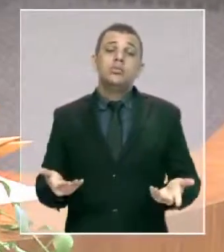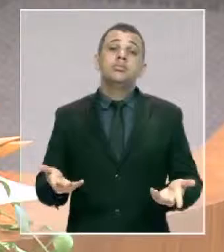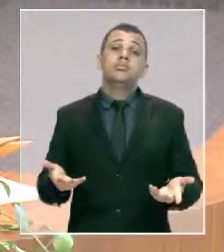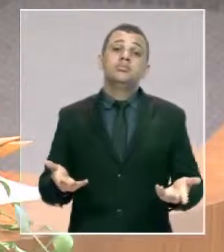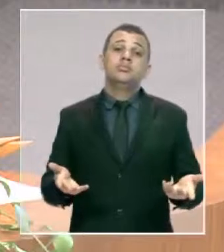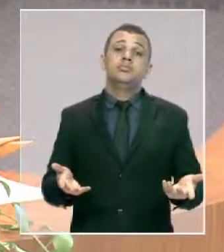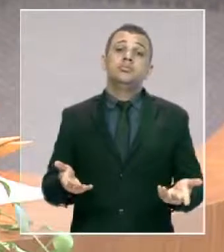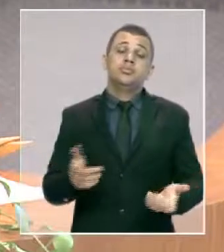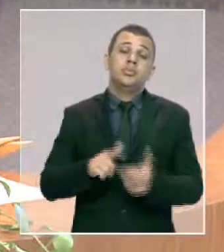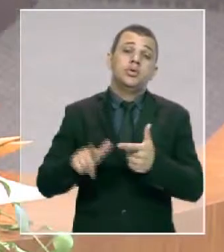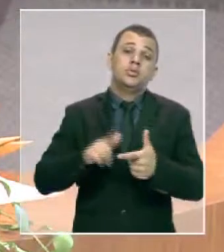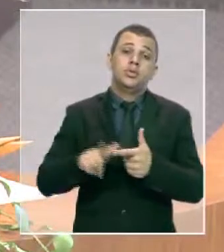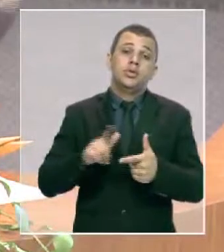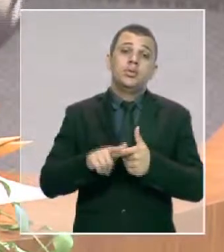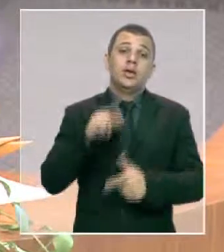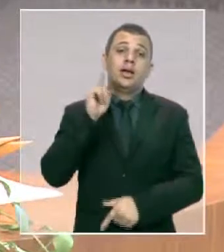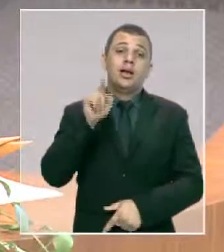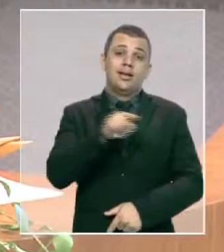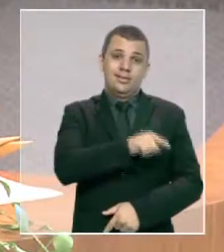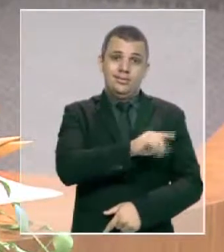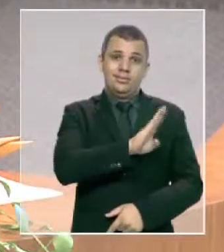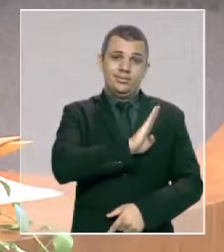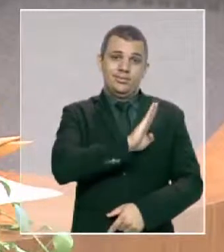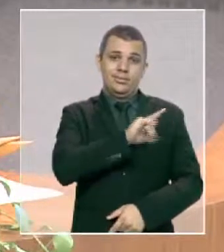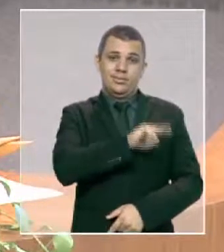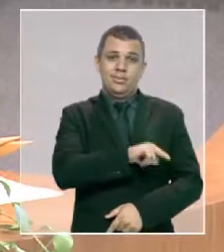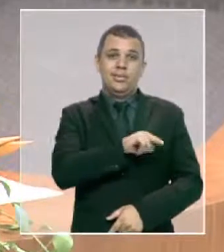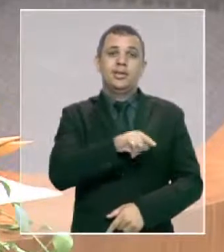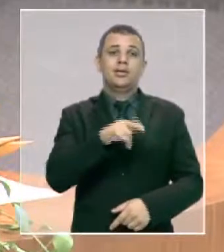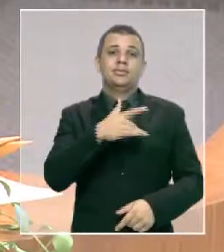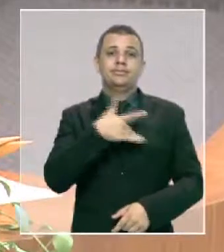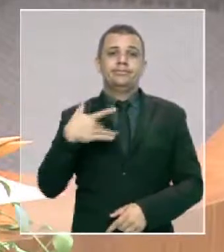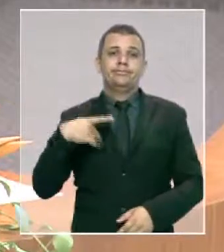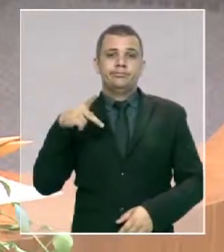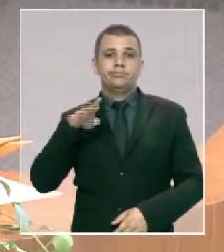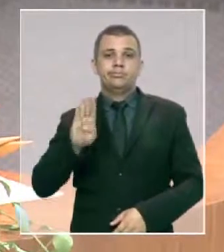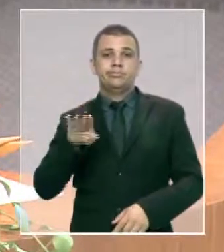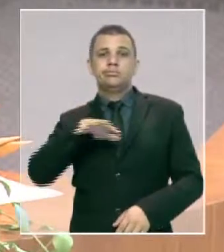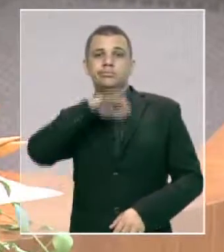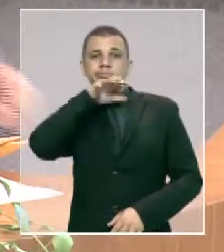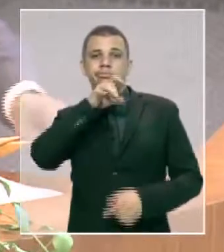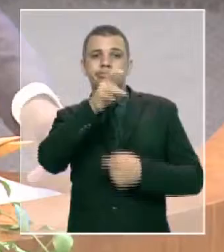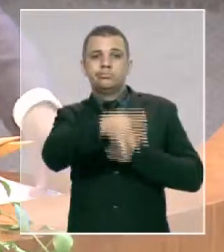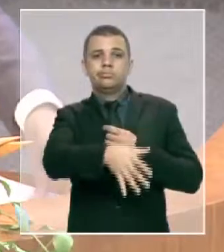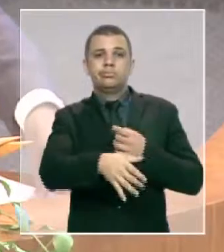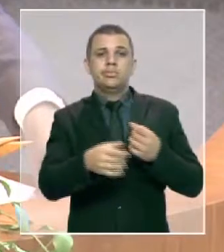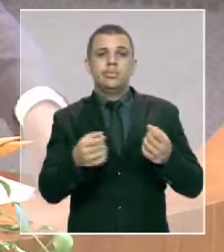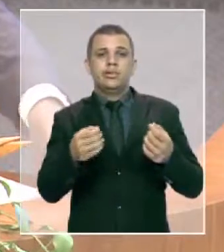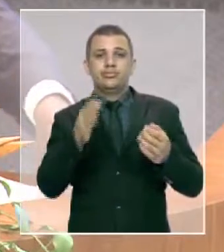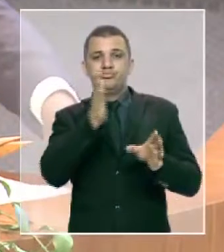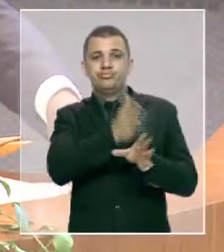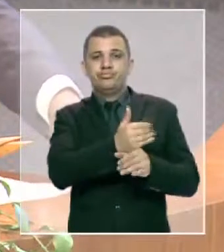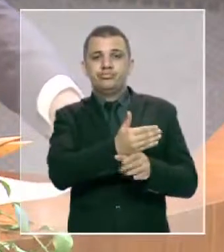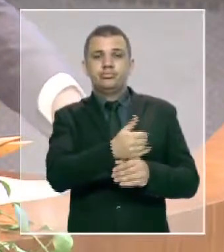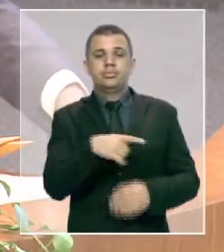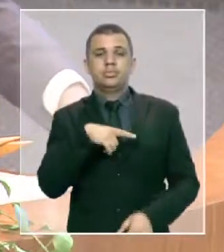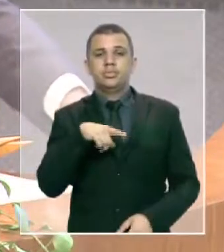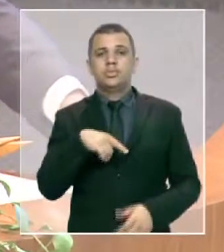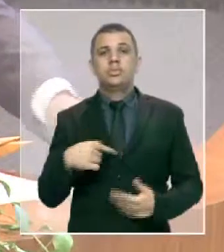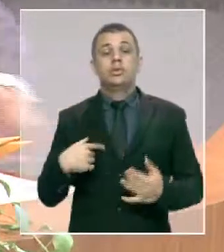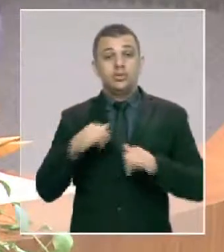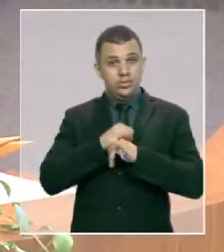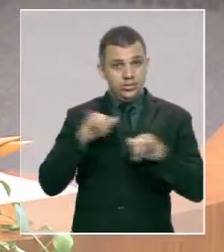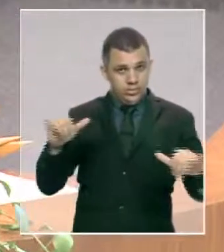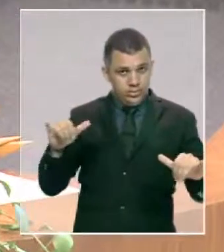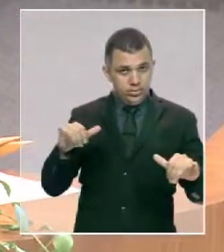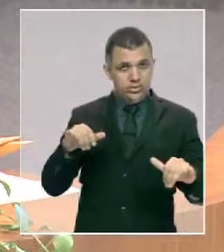Bacabal com a saúde pública e com os animais abandonados. E eu quero mandar um recado para a população de Bacabal, que o deputado estadual Wellington